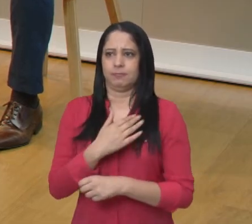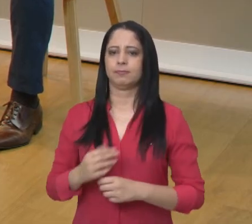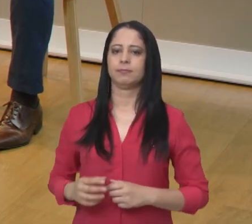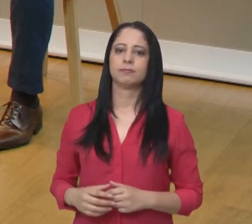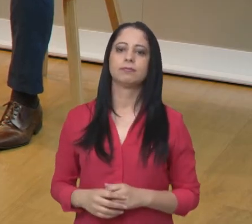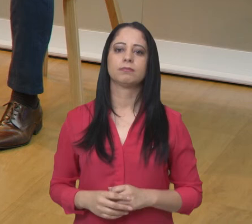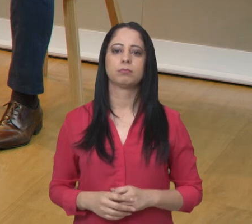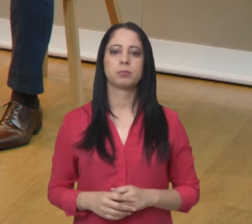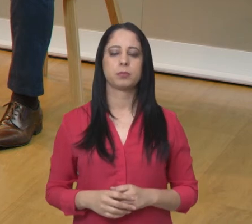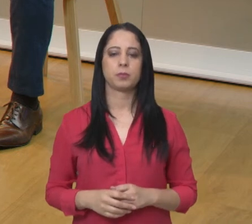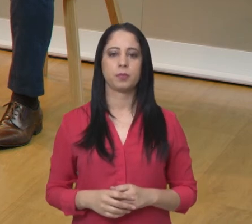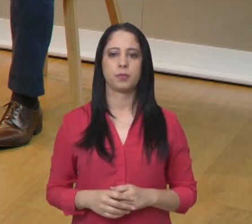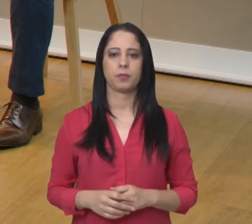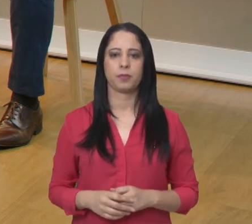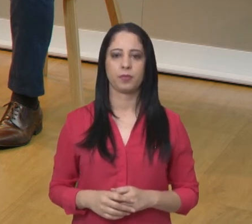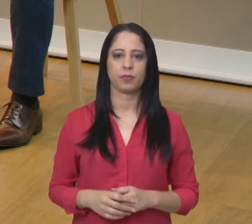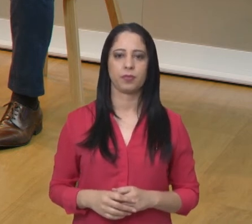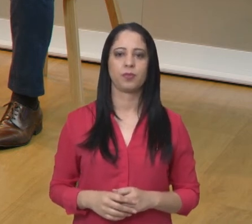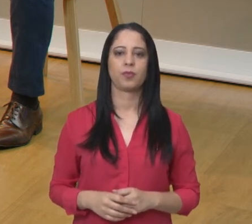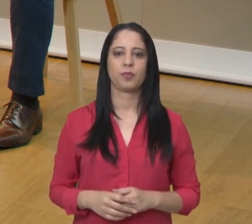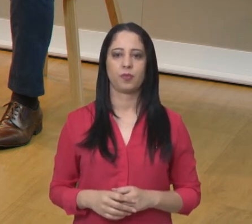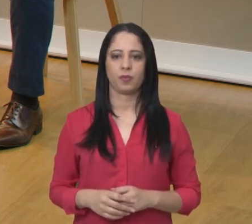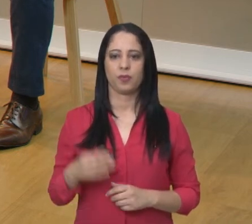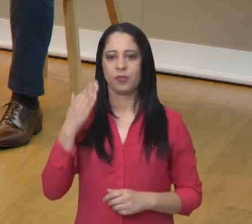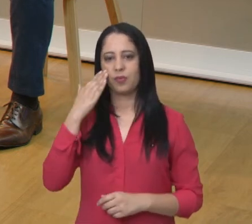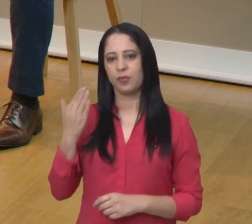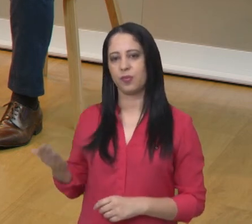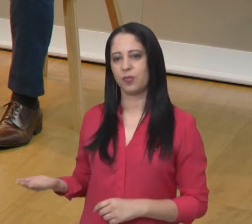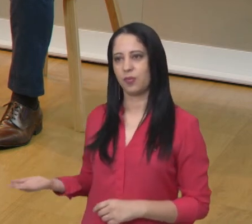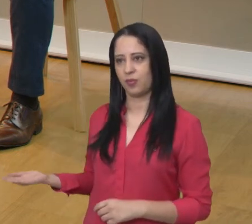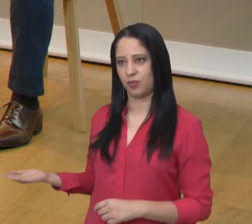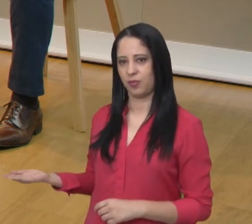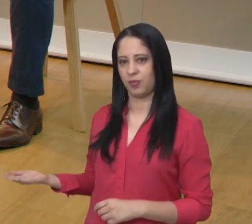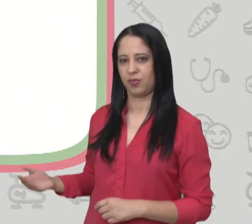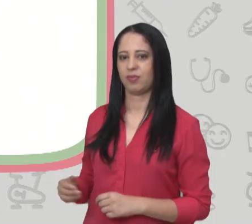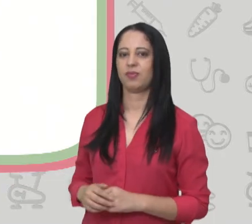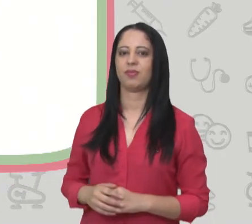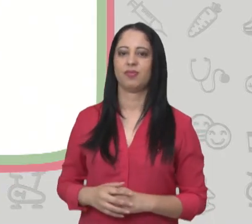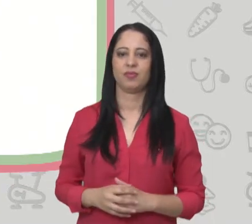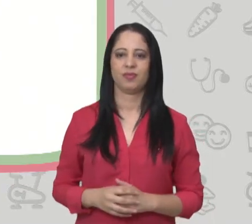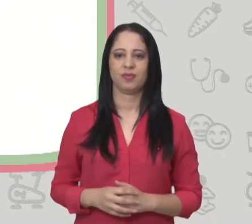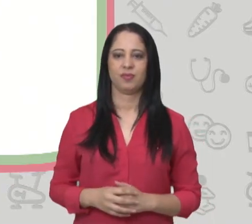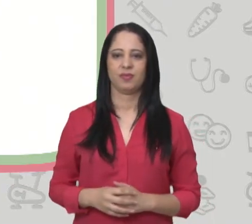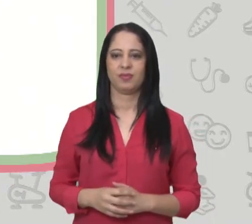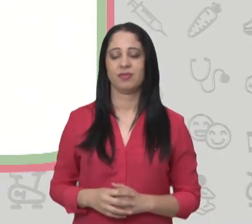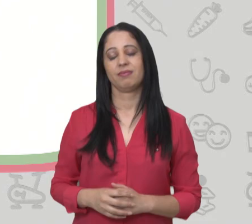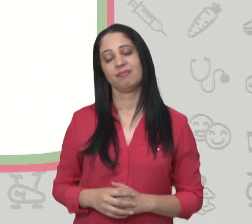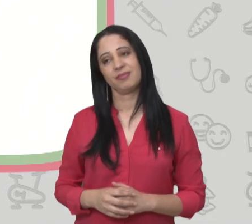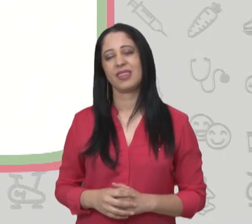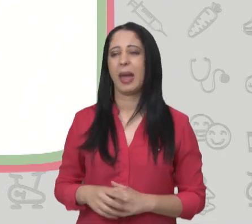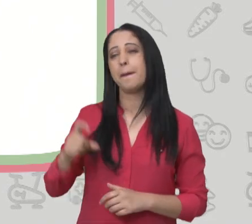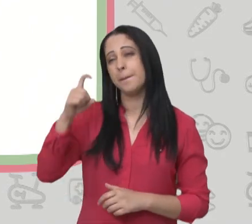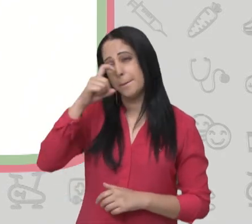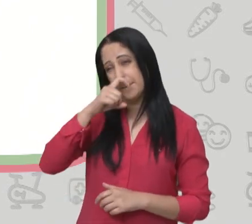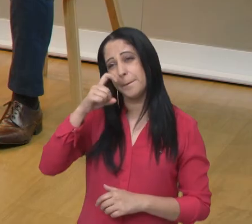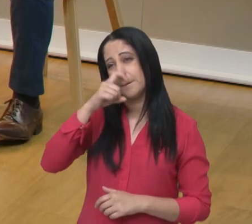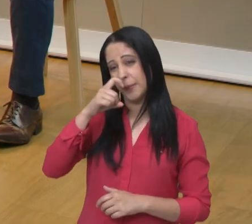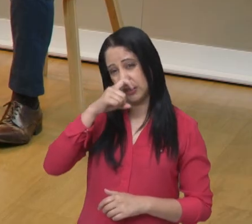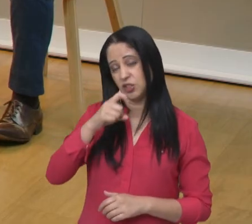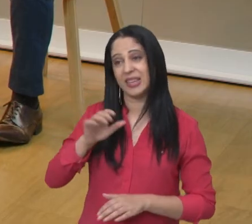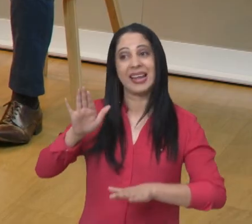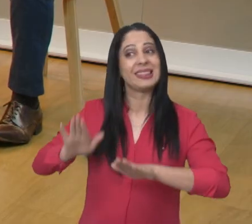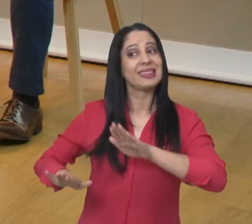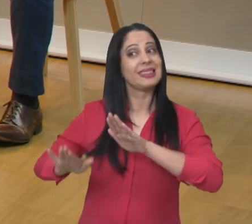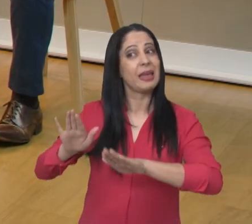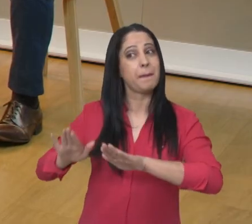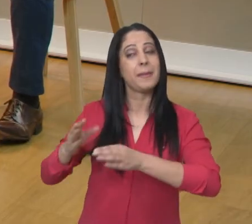na coluna, sim. Vamos lá, acho que tem mais uma. A dor na coluna piora com a idade? Na verdade é